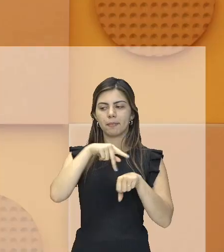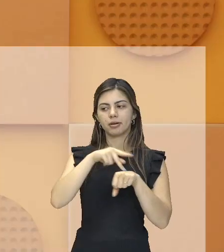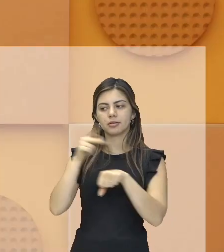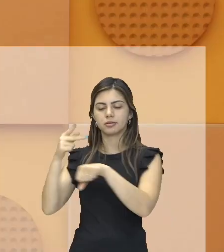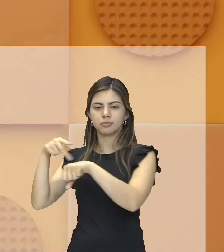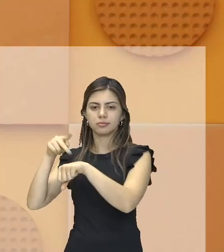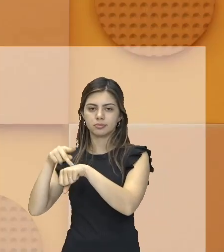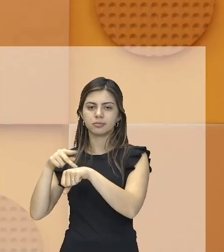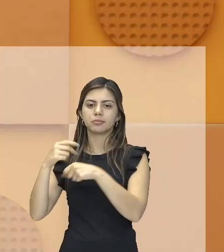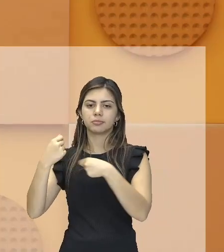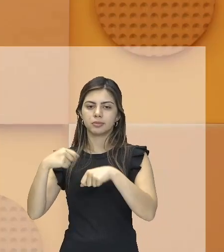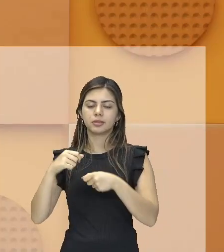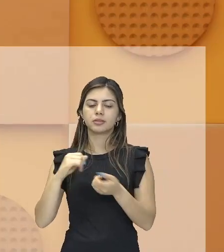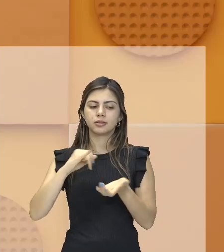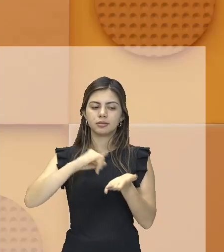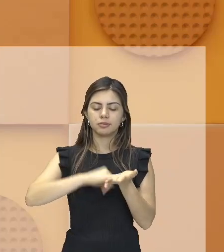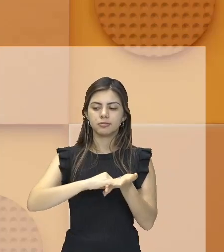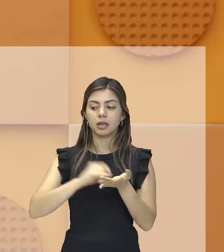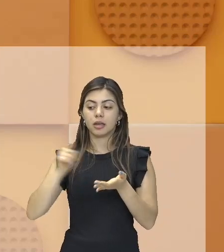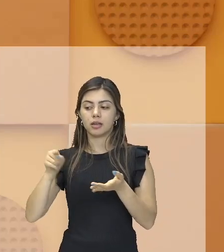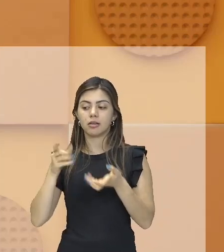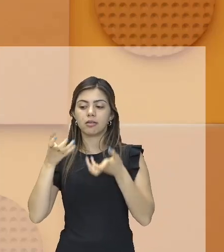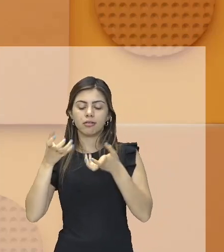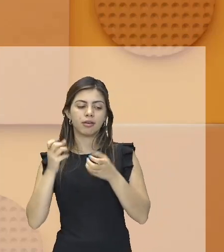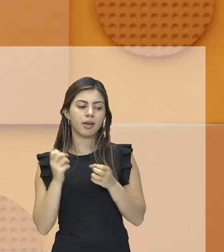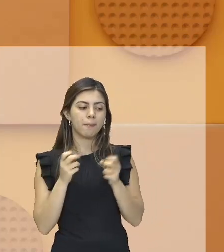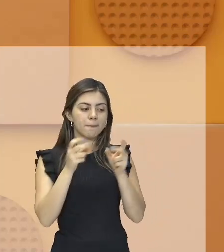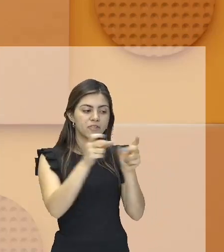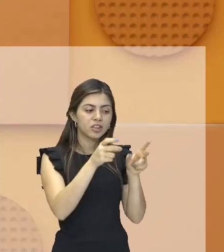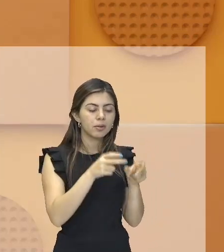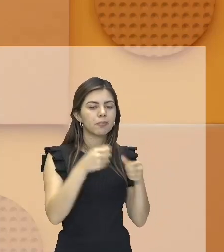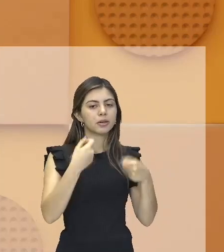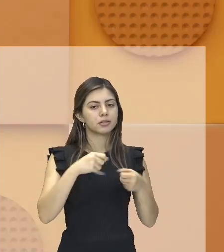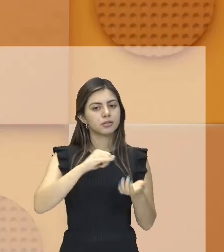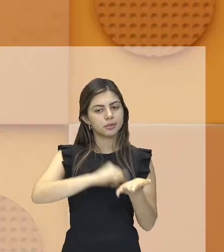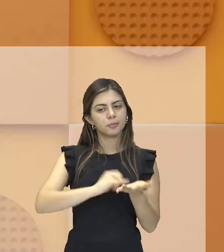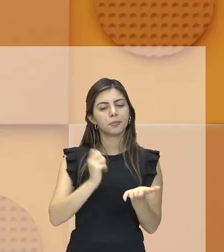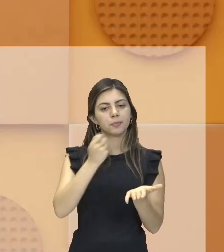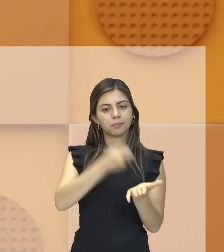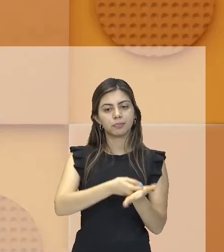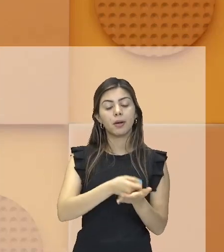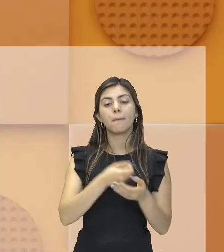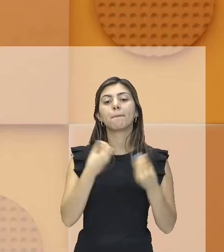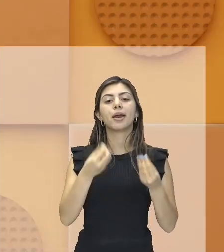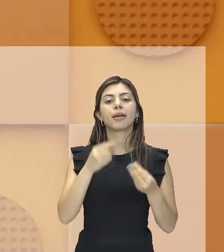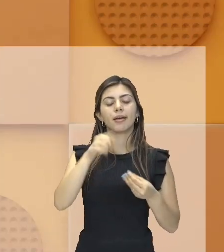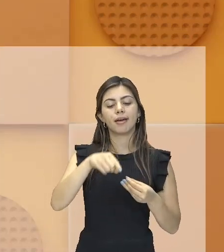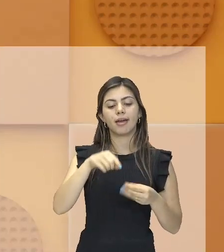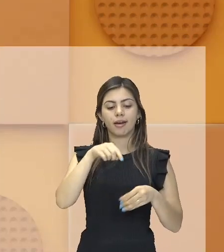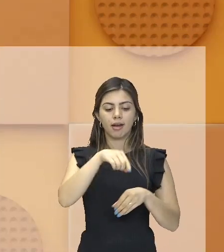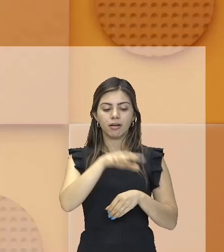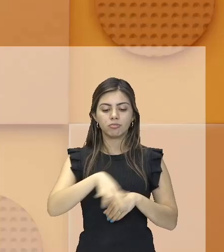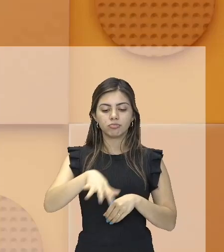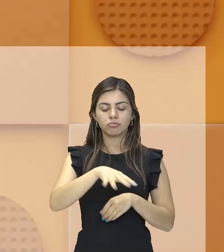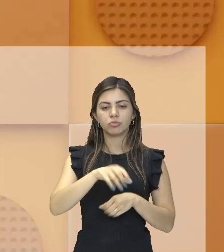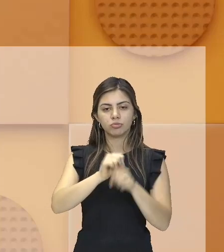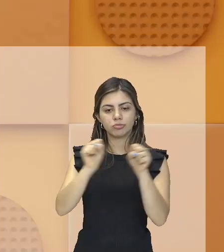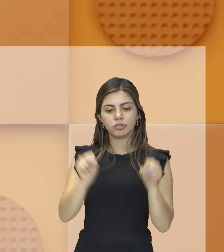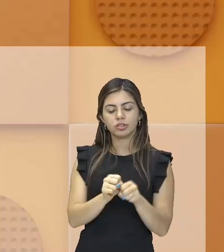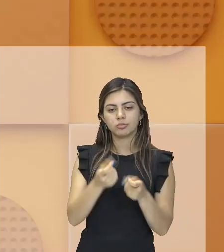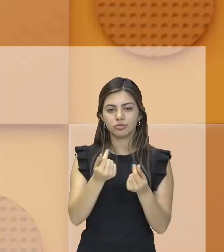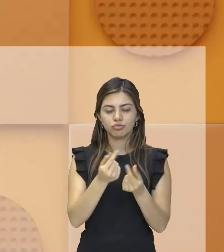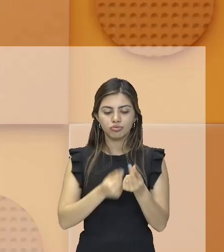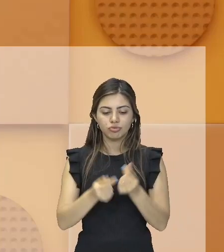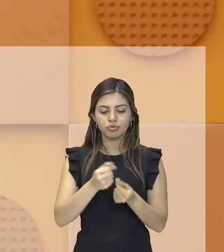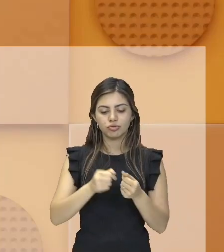taxas aduaneiras, que vai servir justamente para proteger a economia local. Lembrando, né, que o